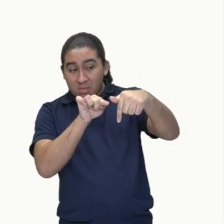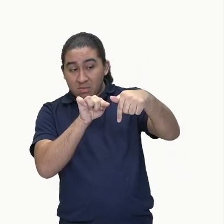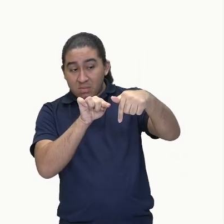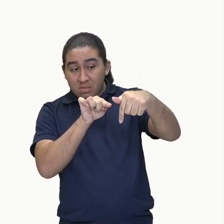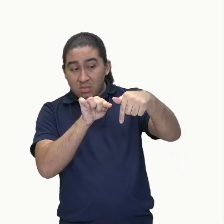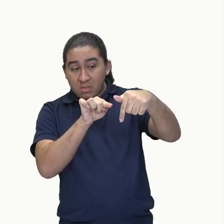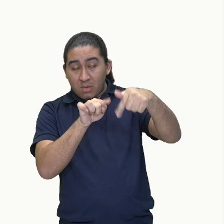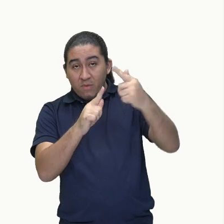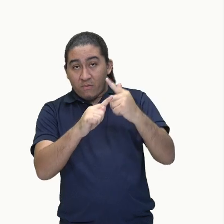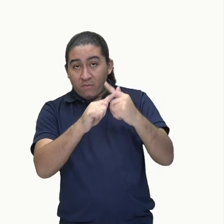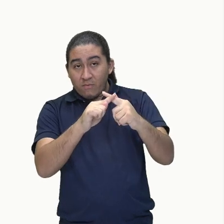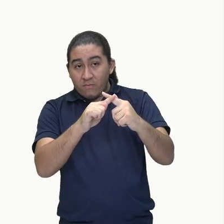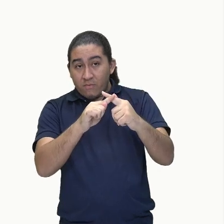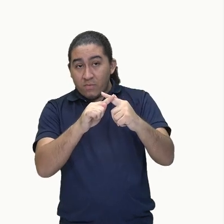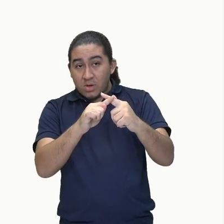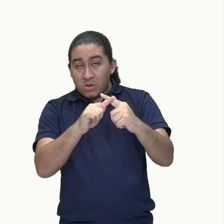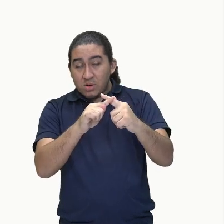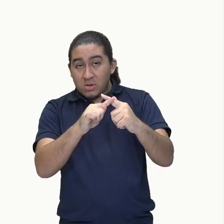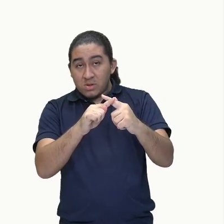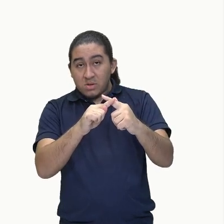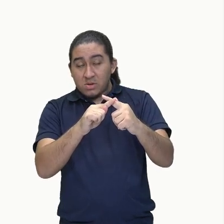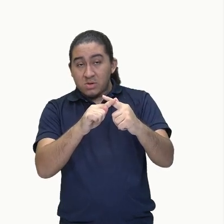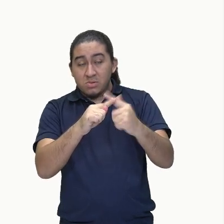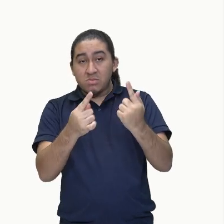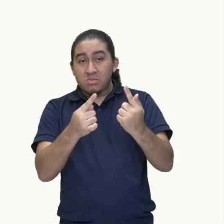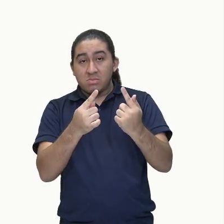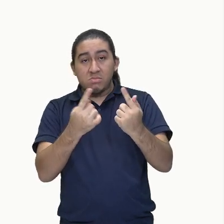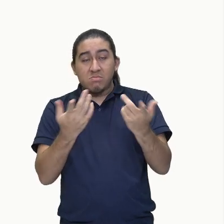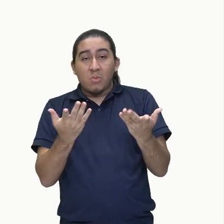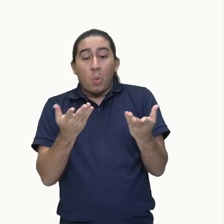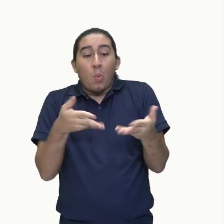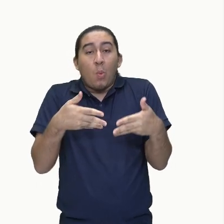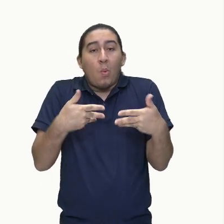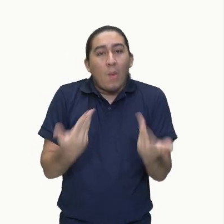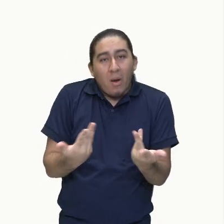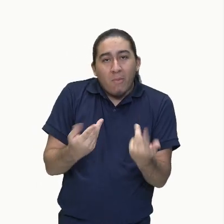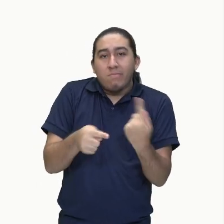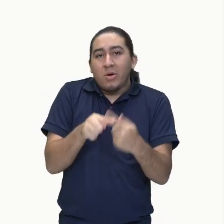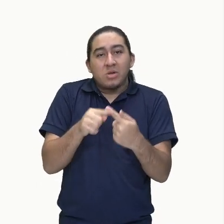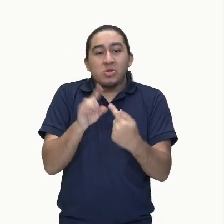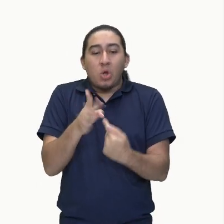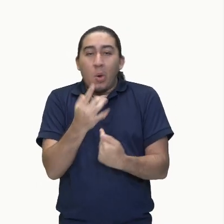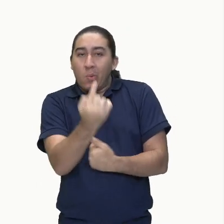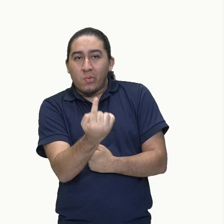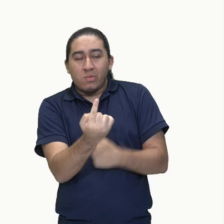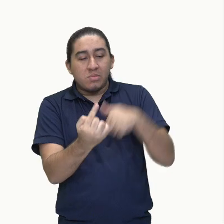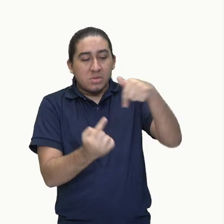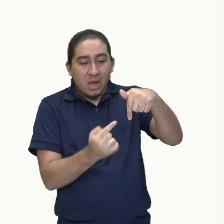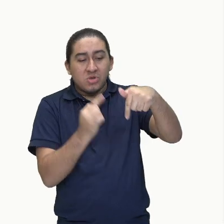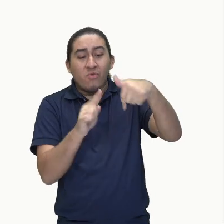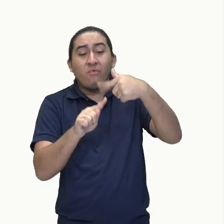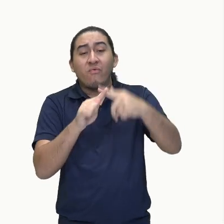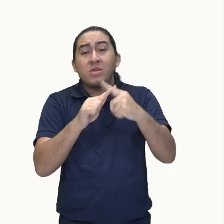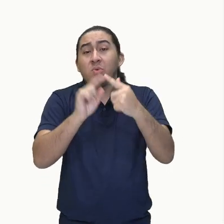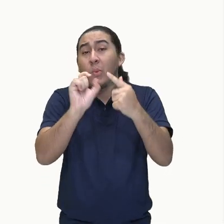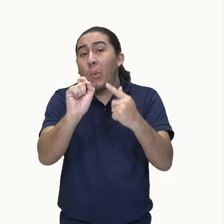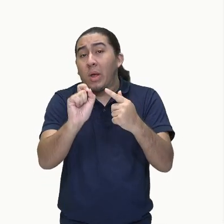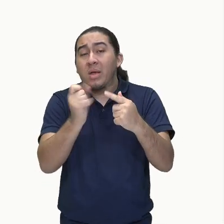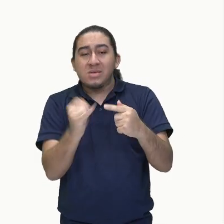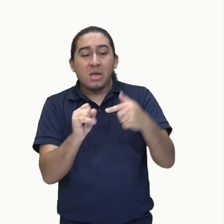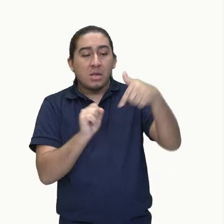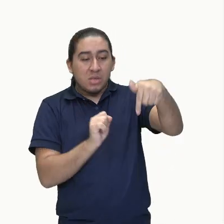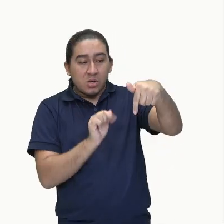à primeira potência será ele mesmo. Tudo bem? Então, qualquer número elevado à primeira